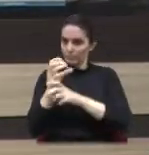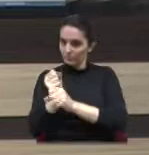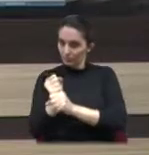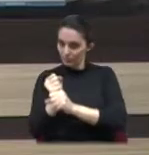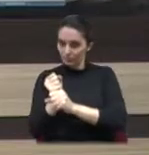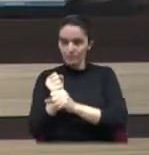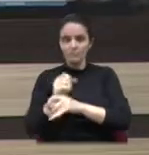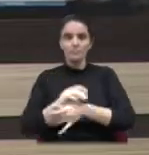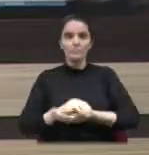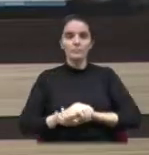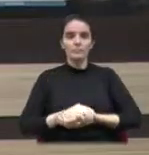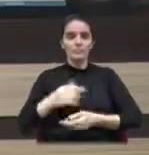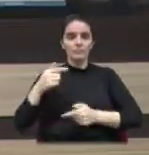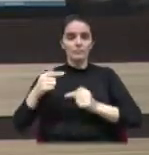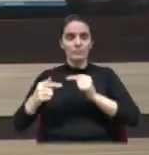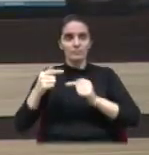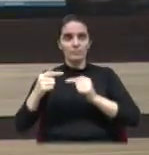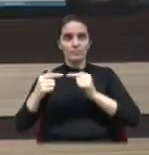discussão.